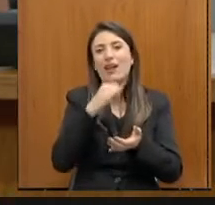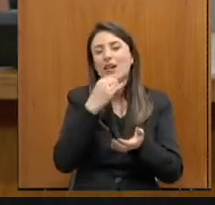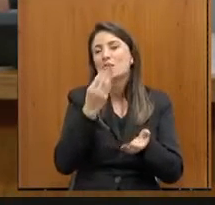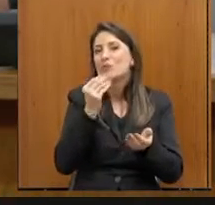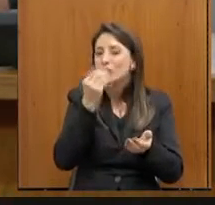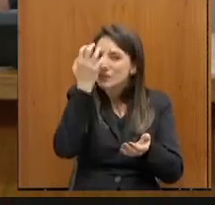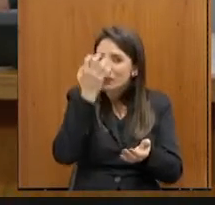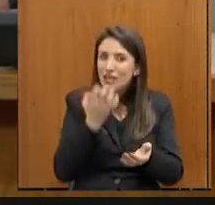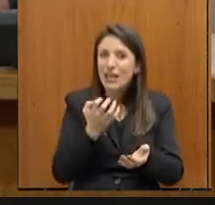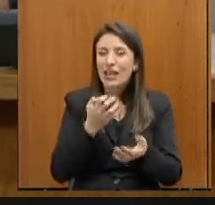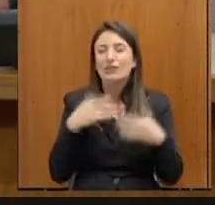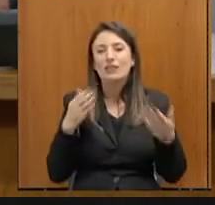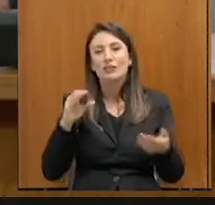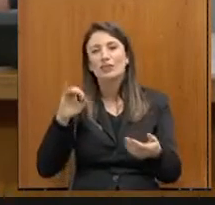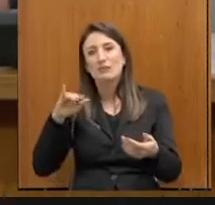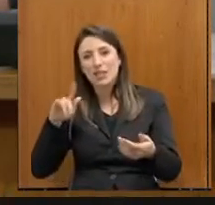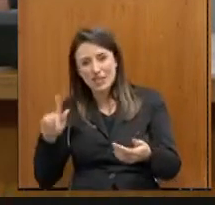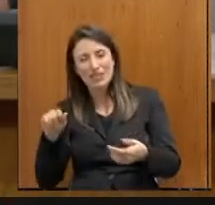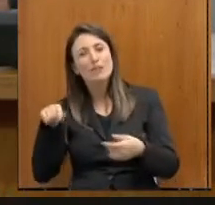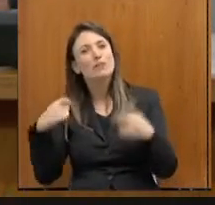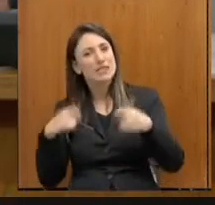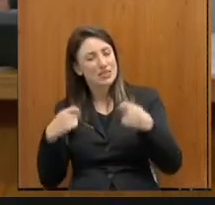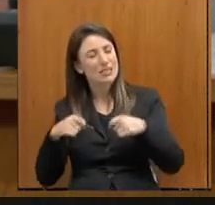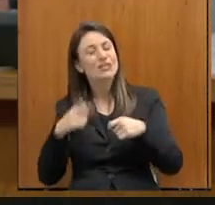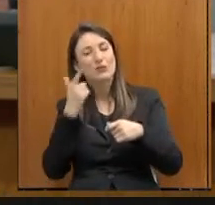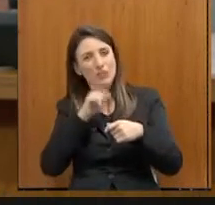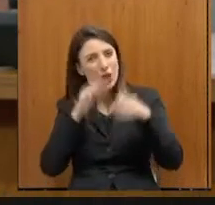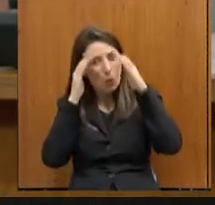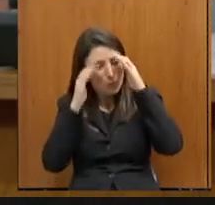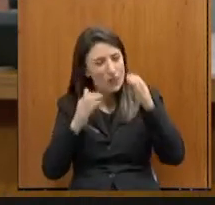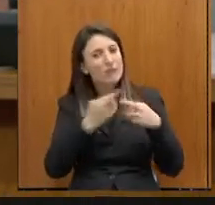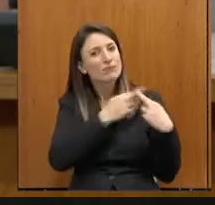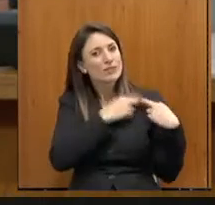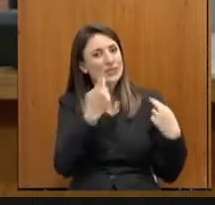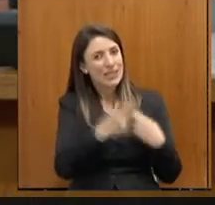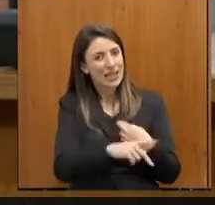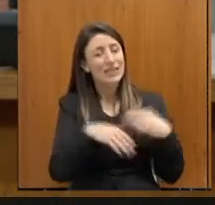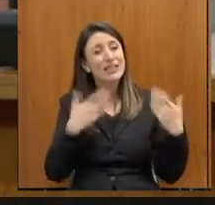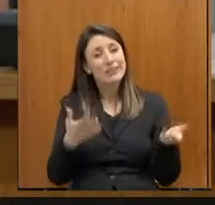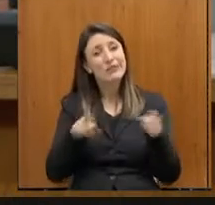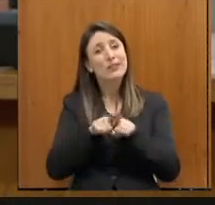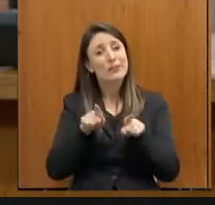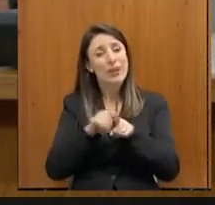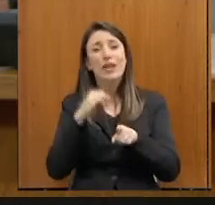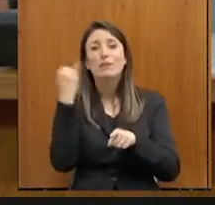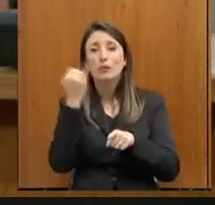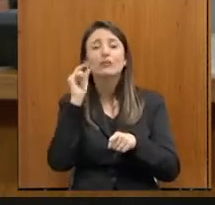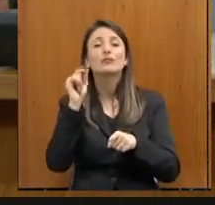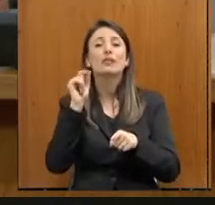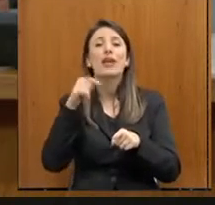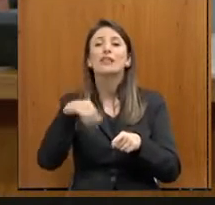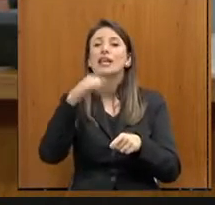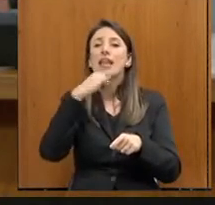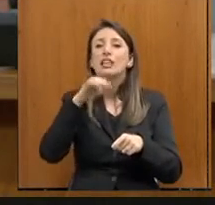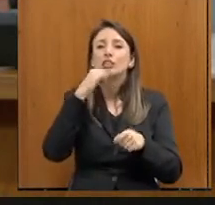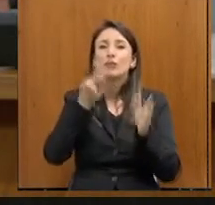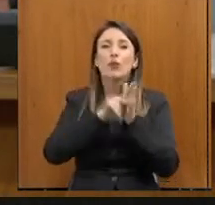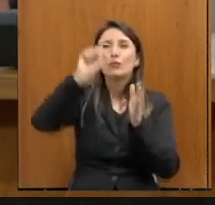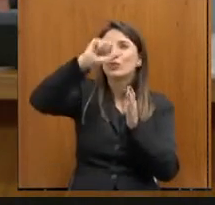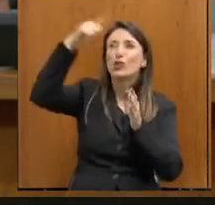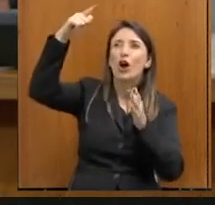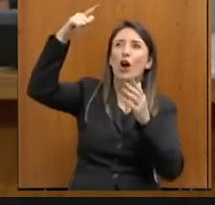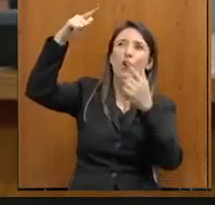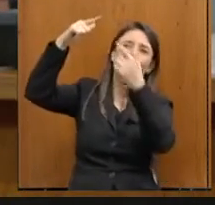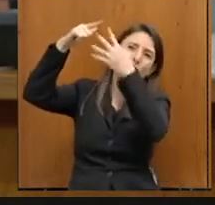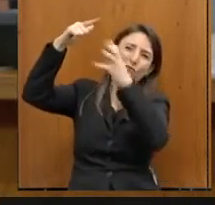por meio de seu plano de investimento e porque não dizer da energia fotovoltaica e tão dos estamos hoje no primeiro lugar